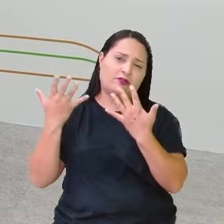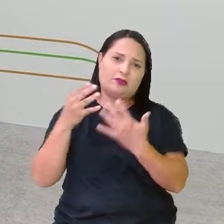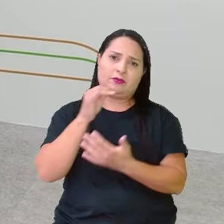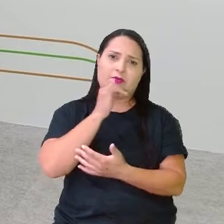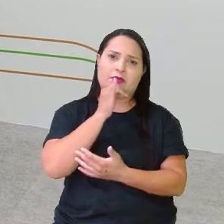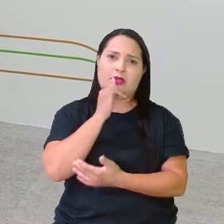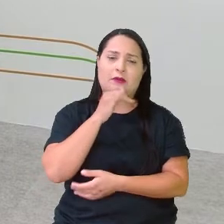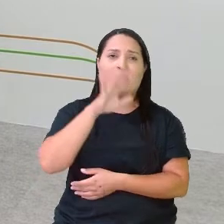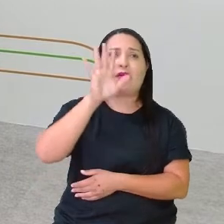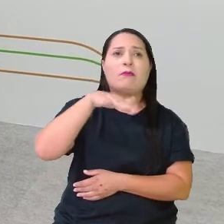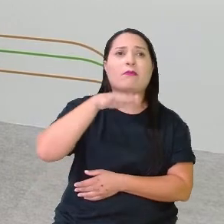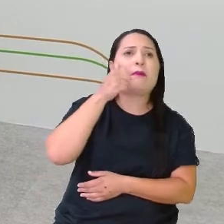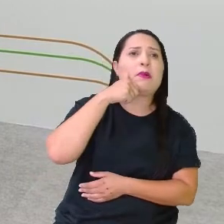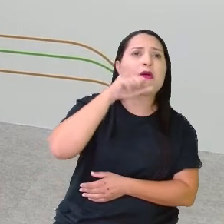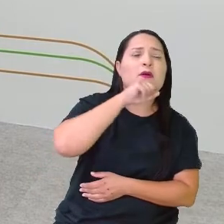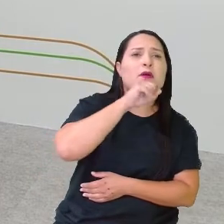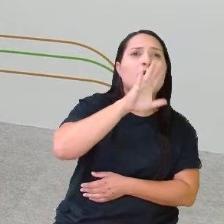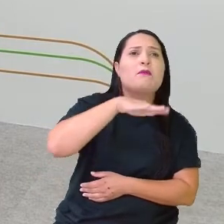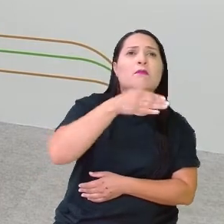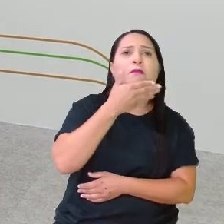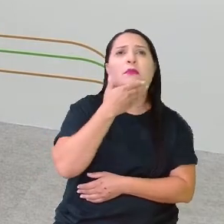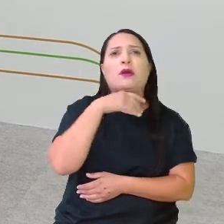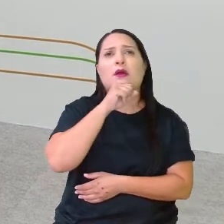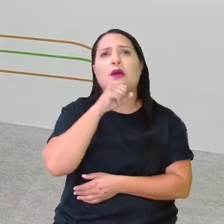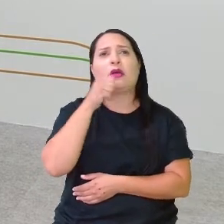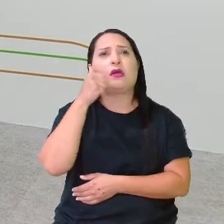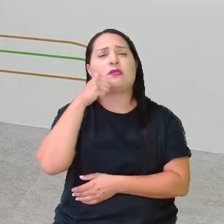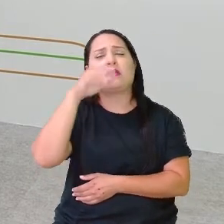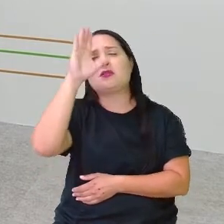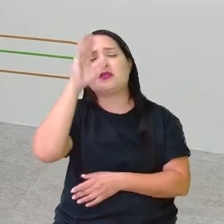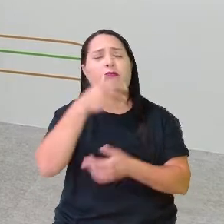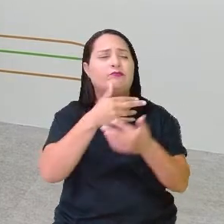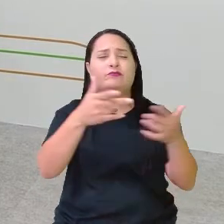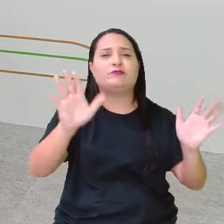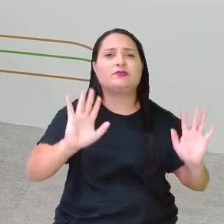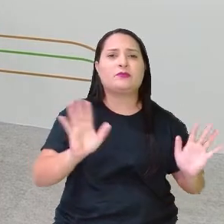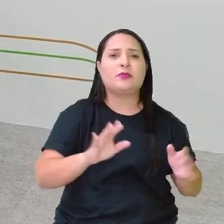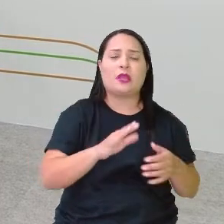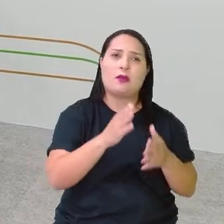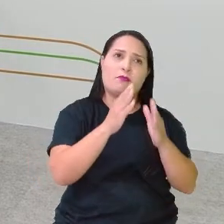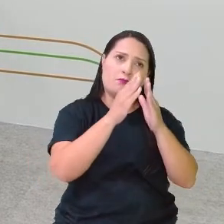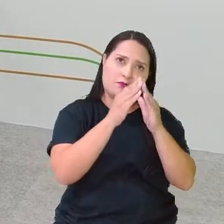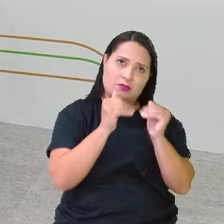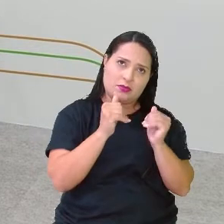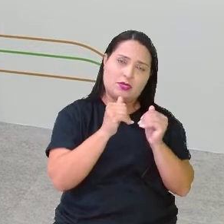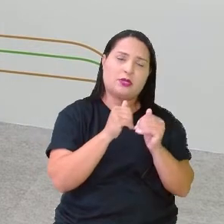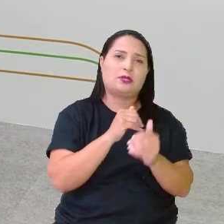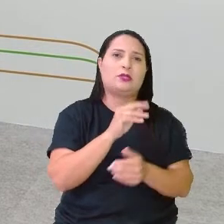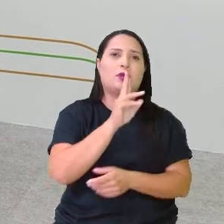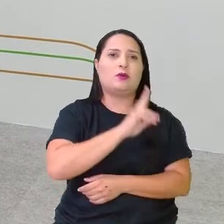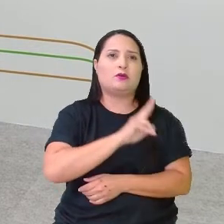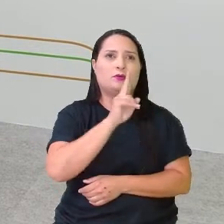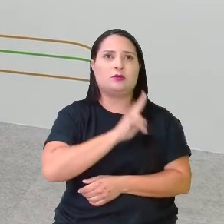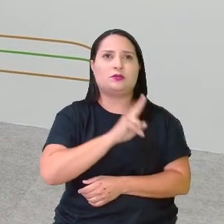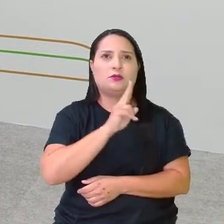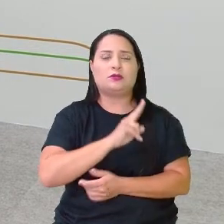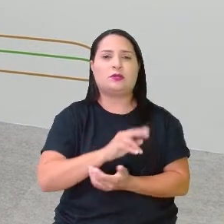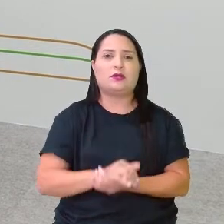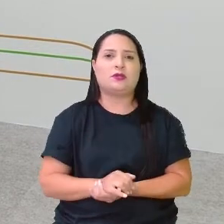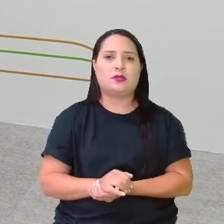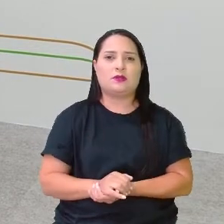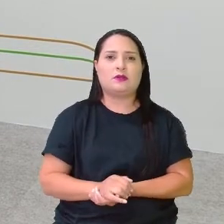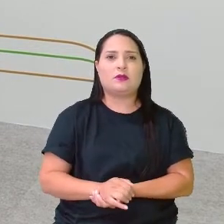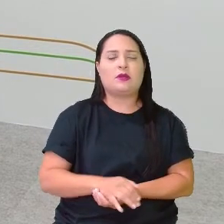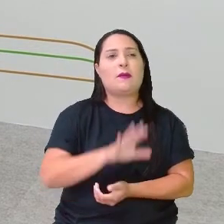diz assim, manhã, painho, tio, avó, quem for, pede a permissão para usar, né? E aí, se eles deixarem, você vai